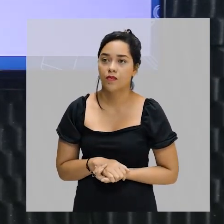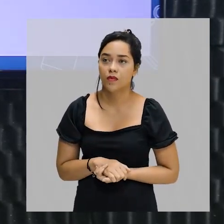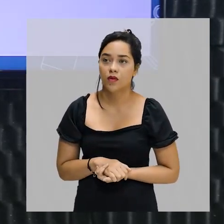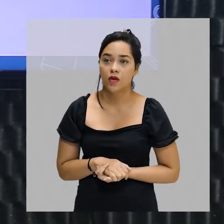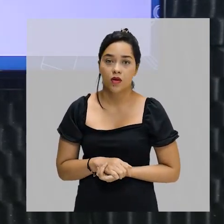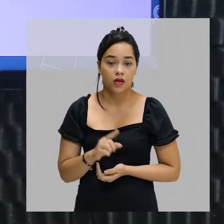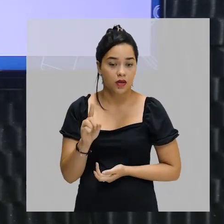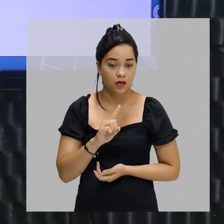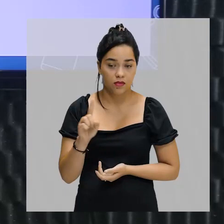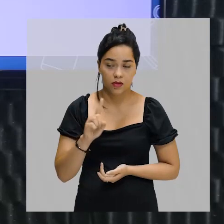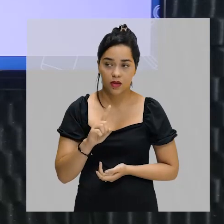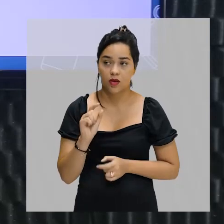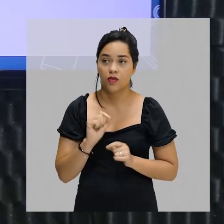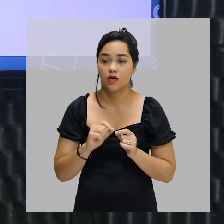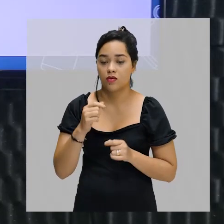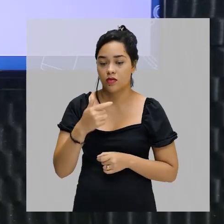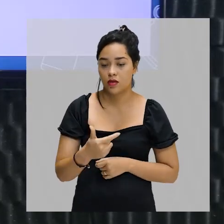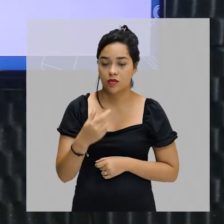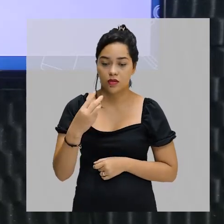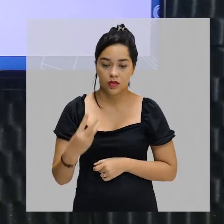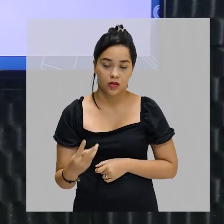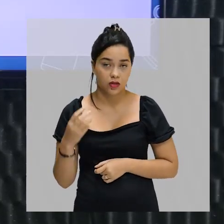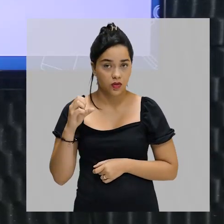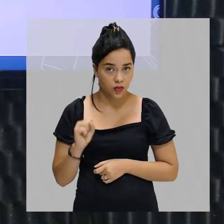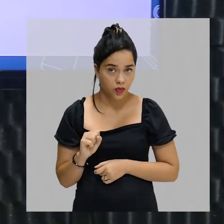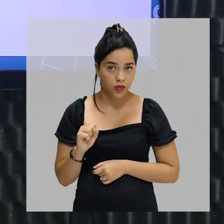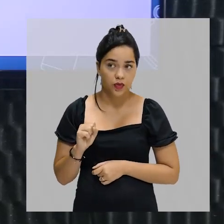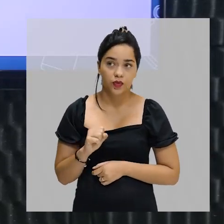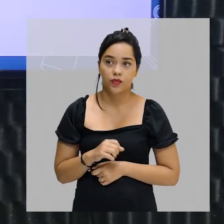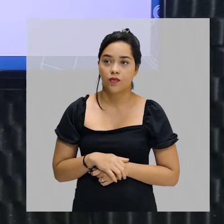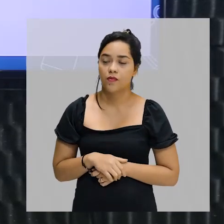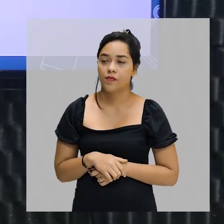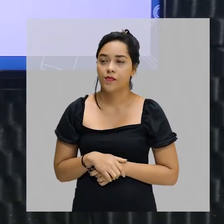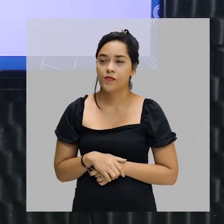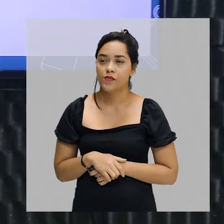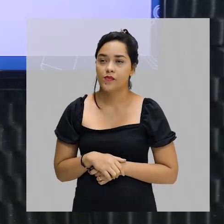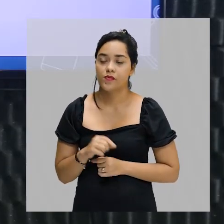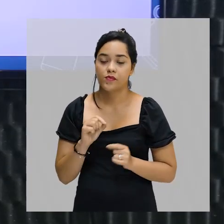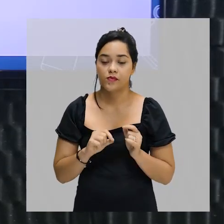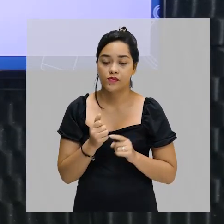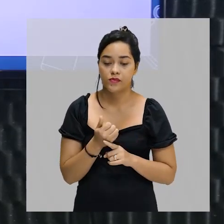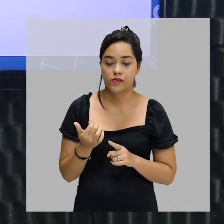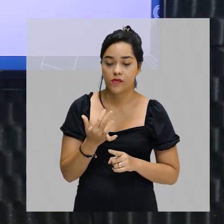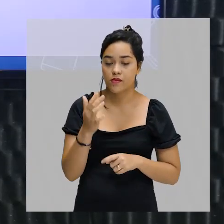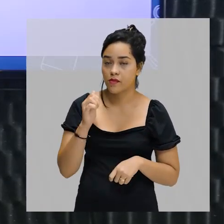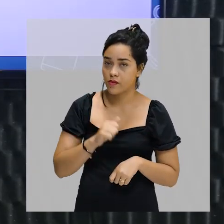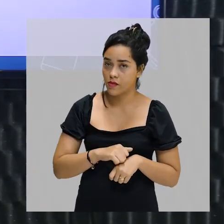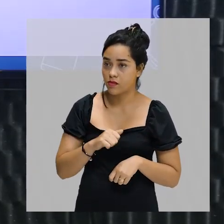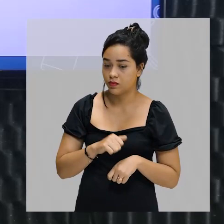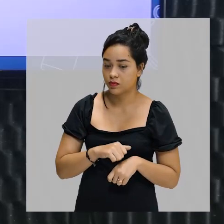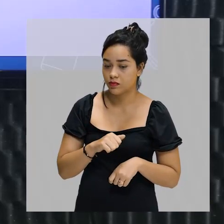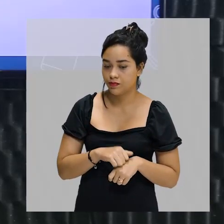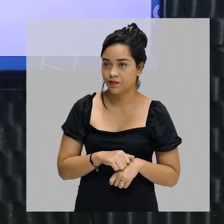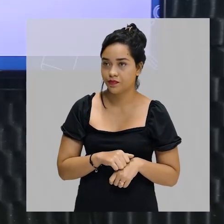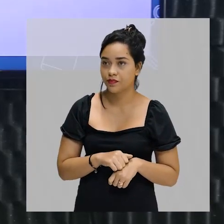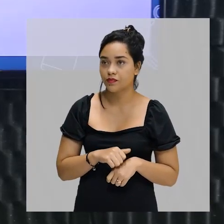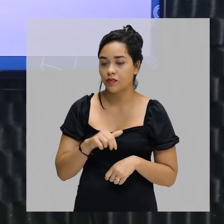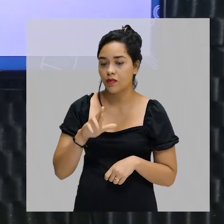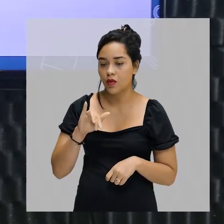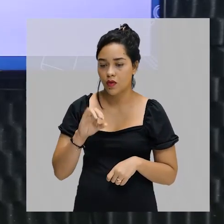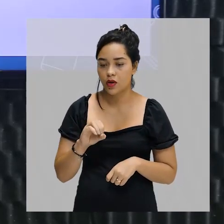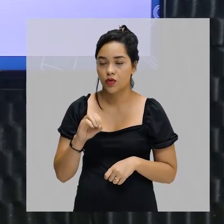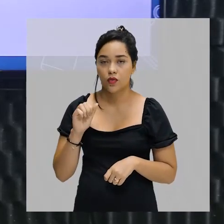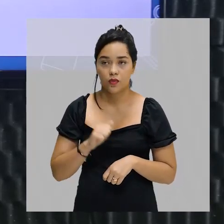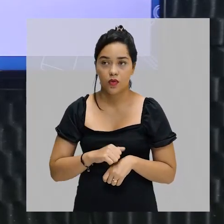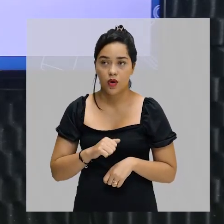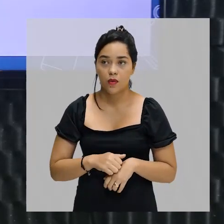não passa é o 238, tá certo? Que é o gás pobre, né? Que é o urânio pobre.